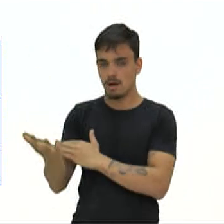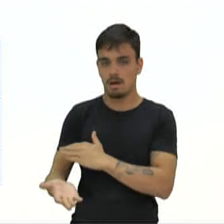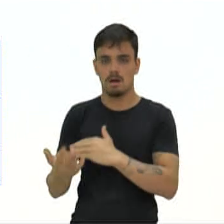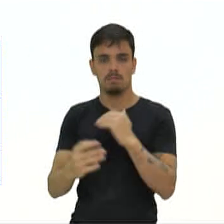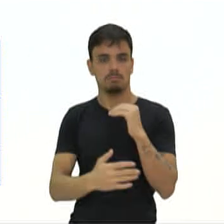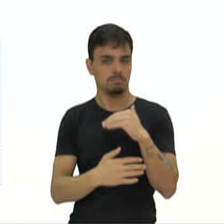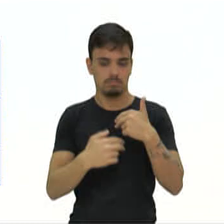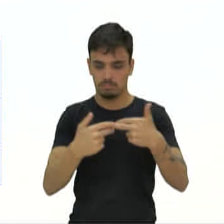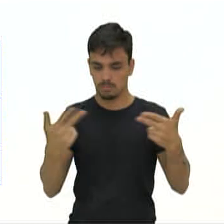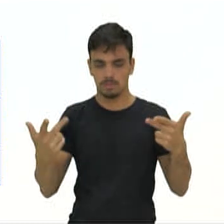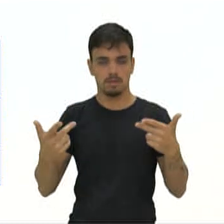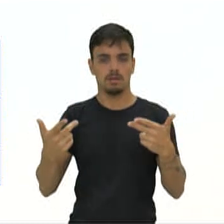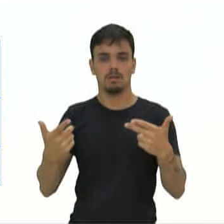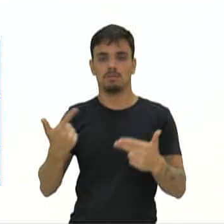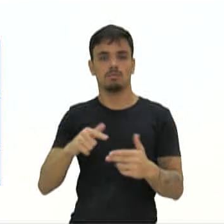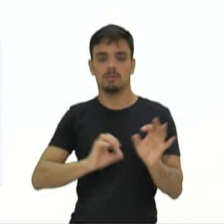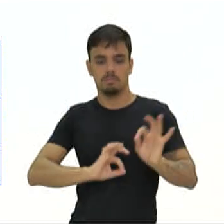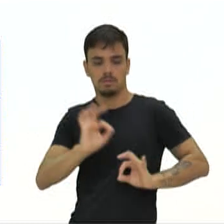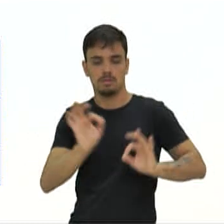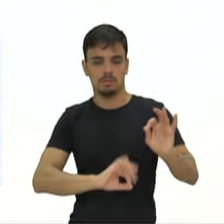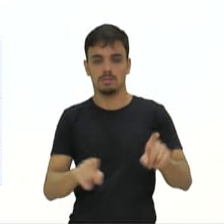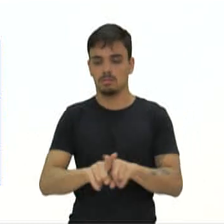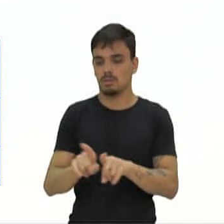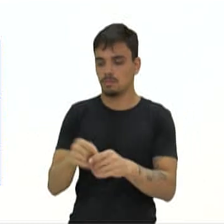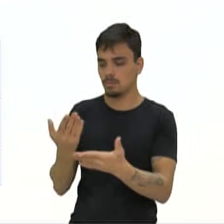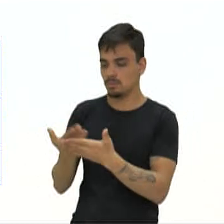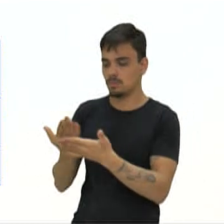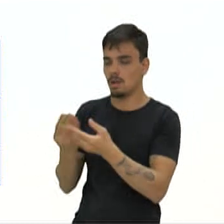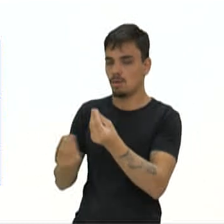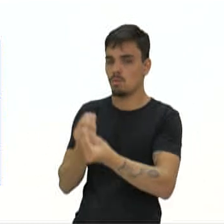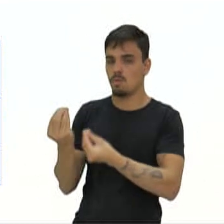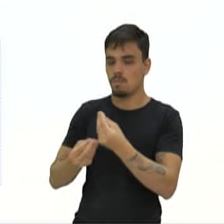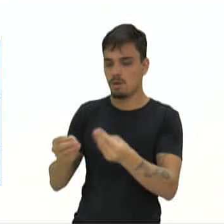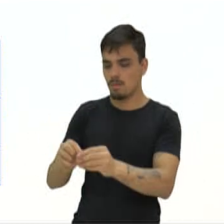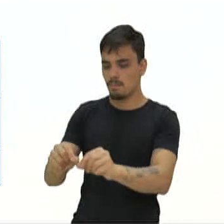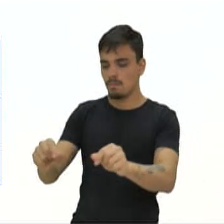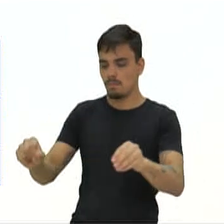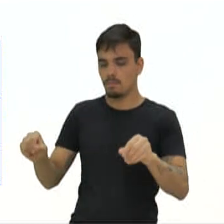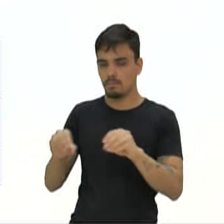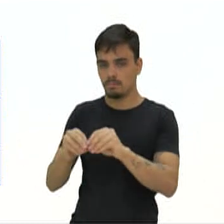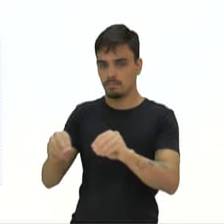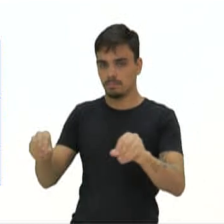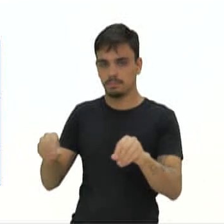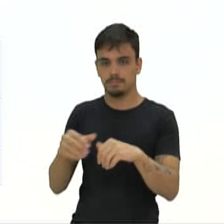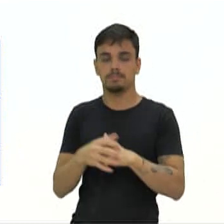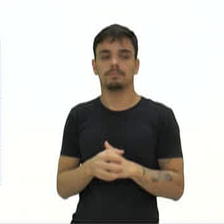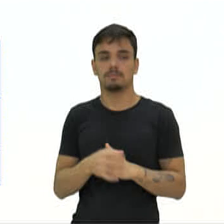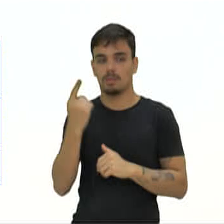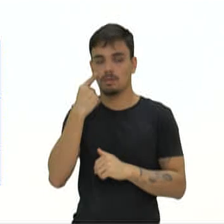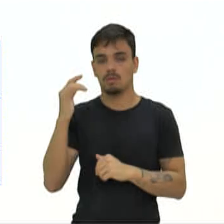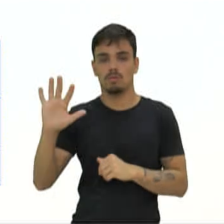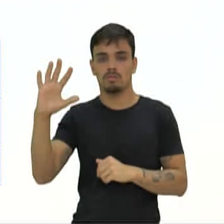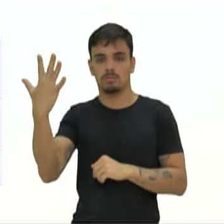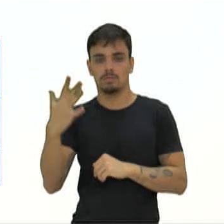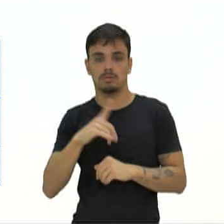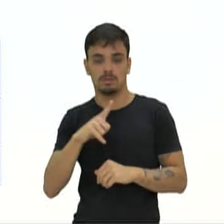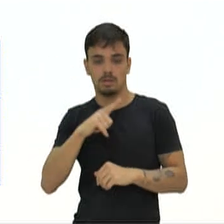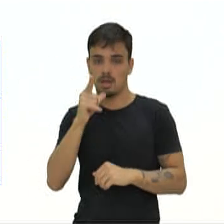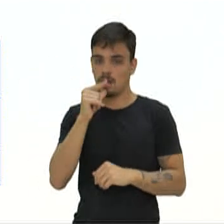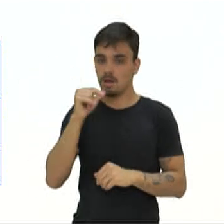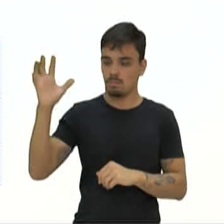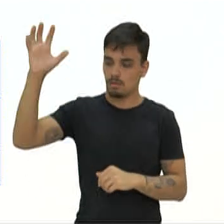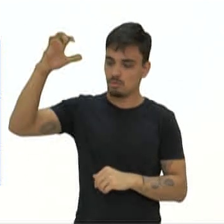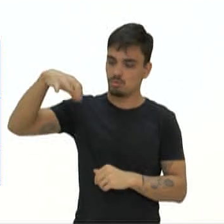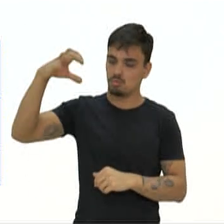de nível, não foi feito um estudo do solo, olha o que aconteceu. Quando veio a água da chuva,